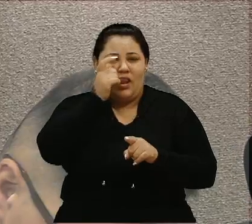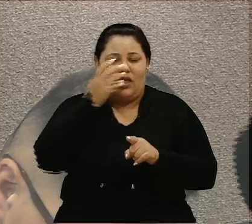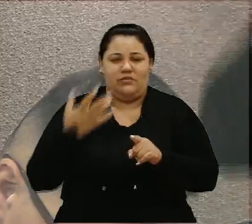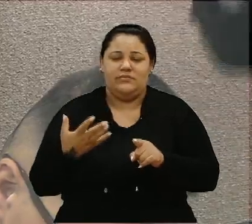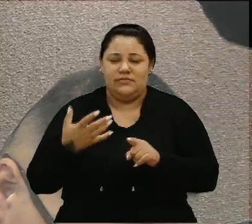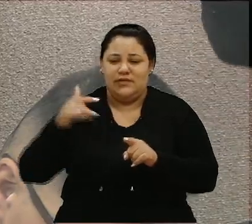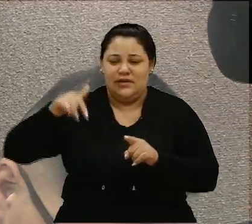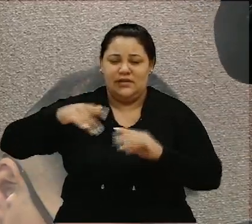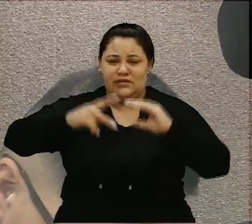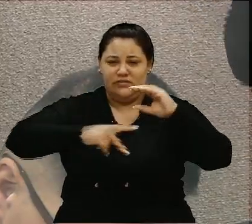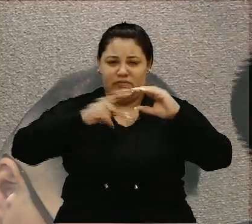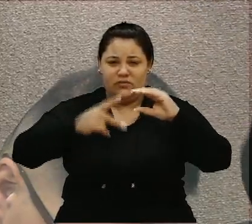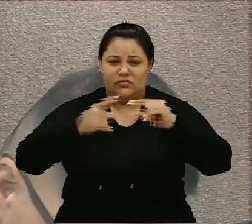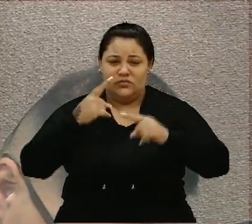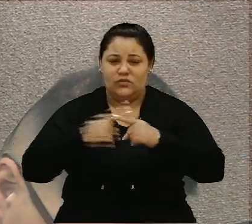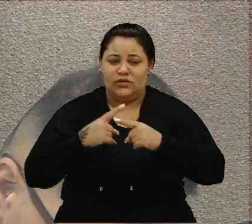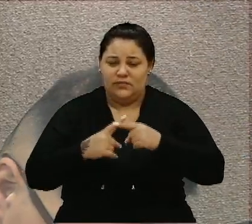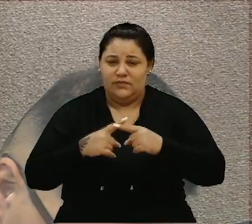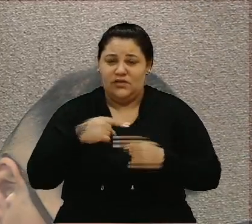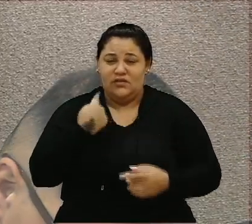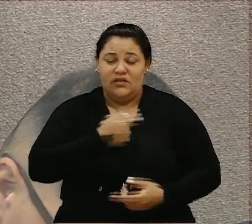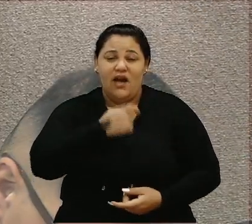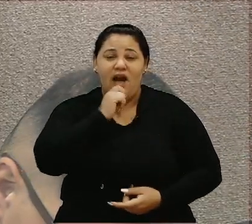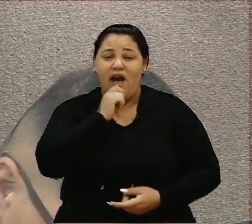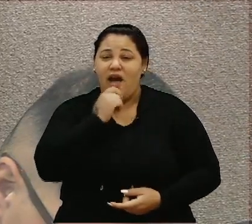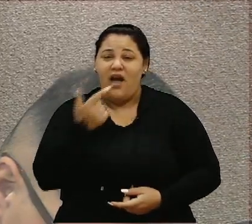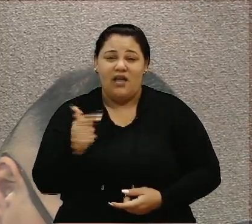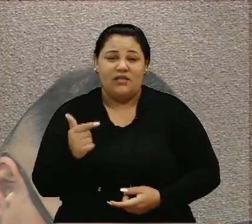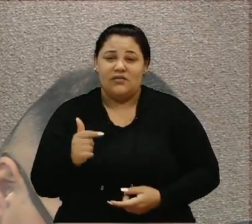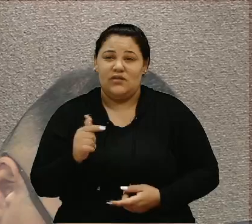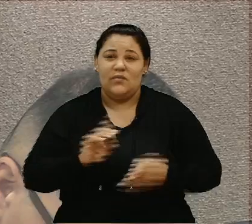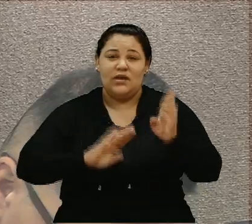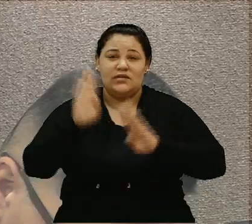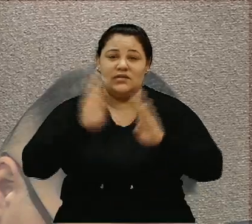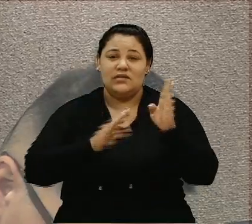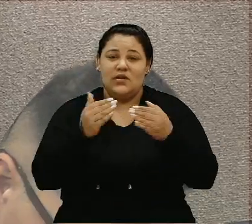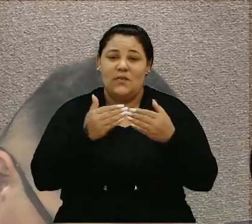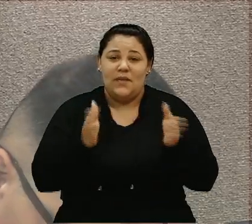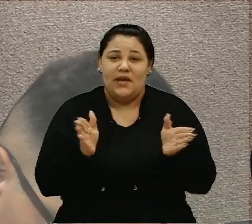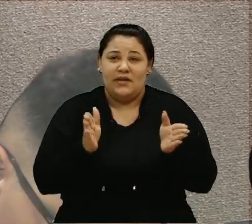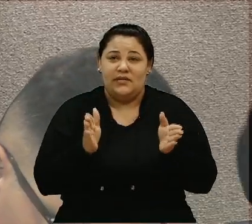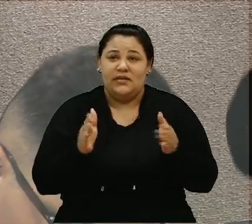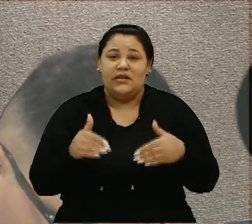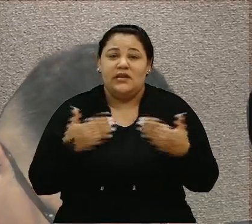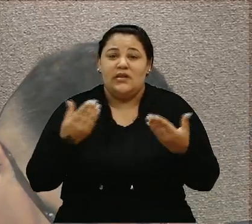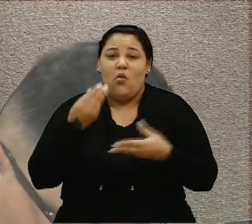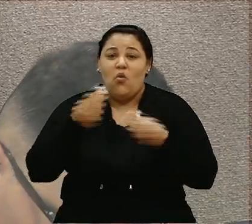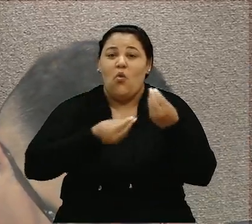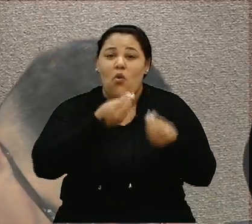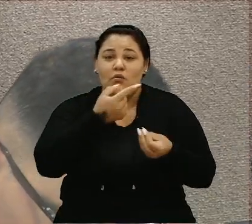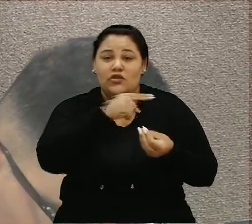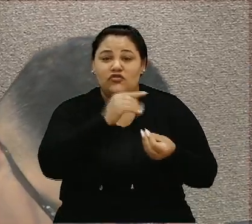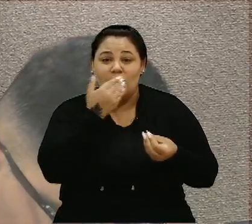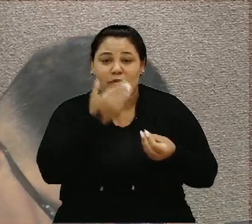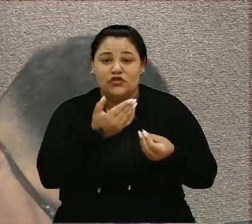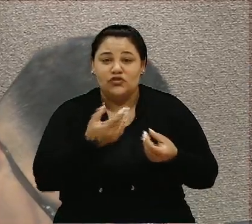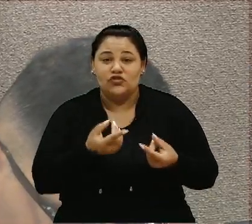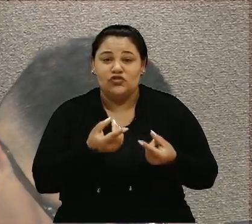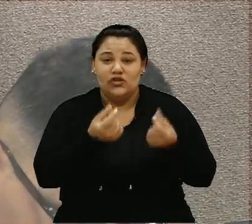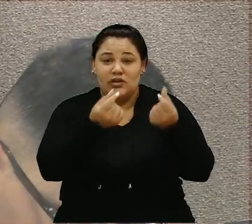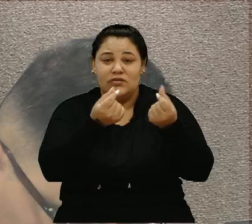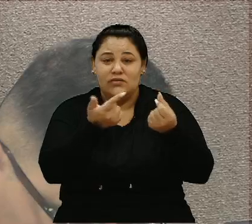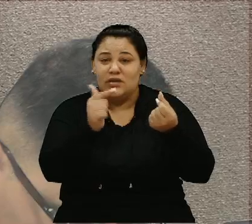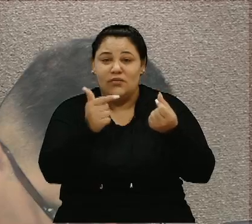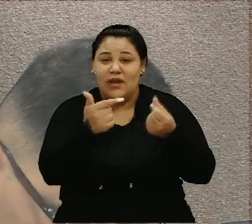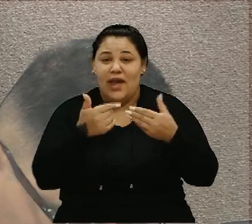porque nós nem temos uma licitação aberta. Então, como que a gente vai solicitar dinheiro se a gente não tem uma licitação aberta? A